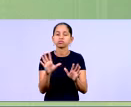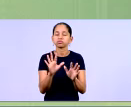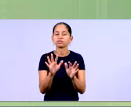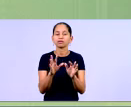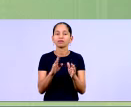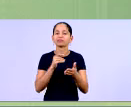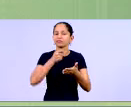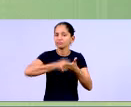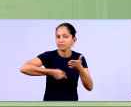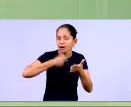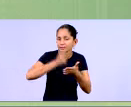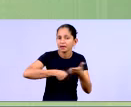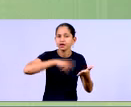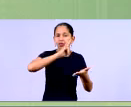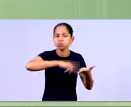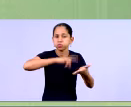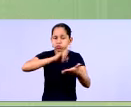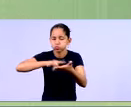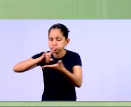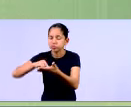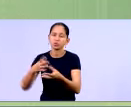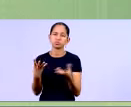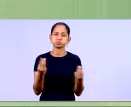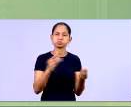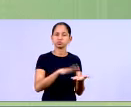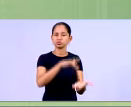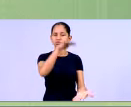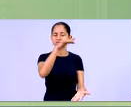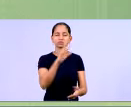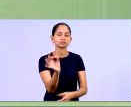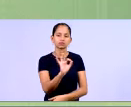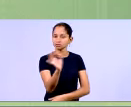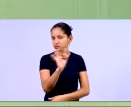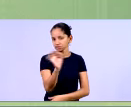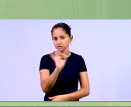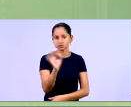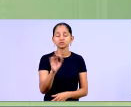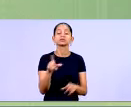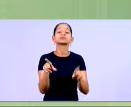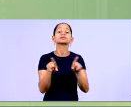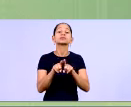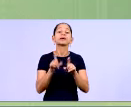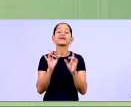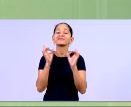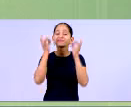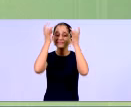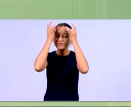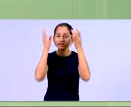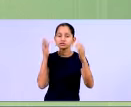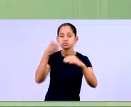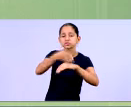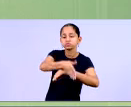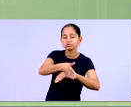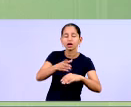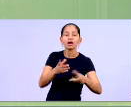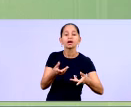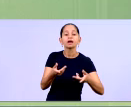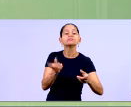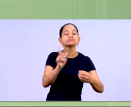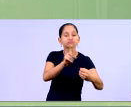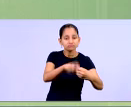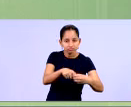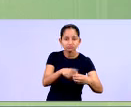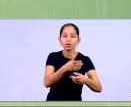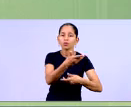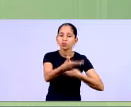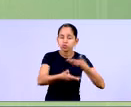tão burocrática quanto as outras empresas. O acesso ao mercado, ele é facilitado até mesmo